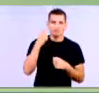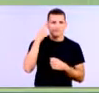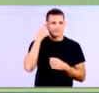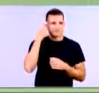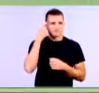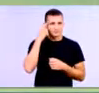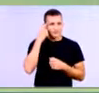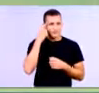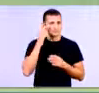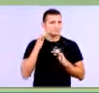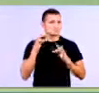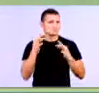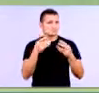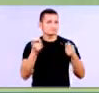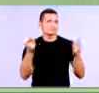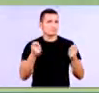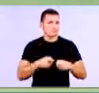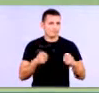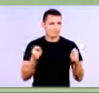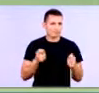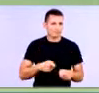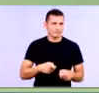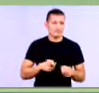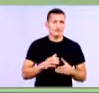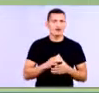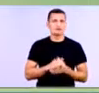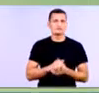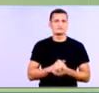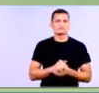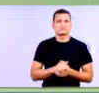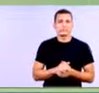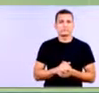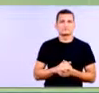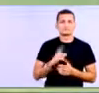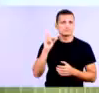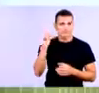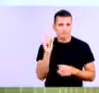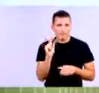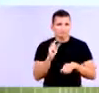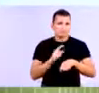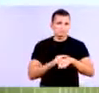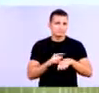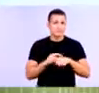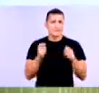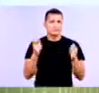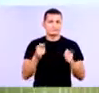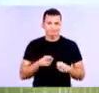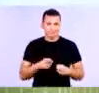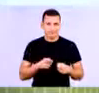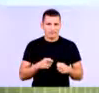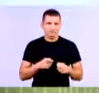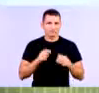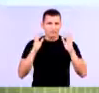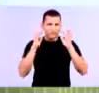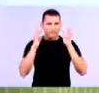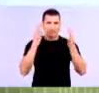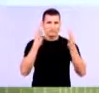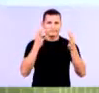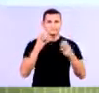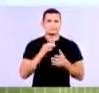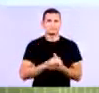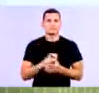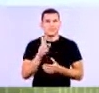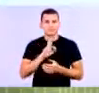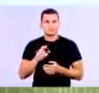em todas as formas possíveis para, e no menor tempo possível, estabilizar o uso